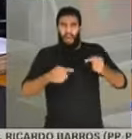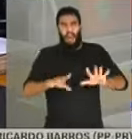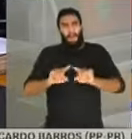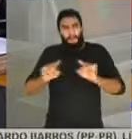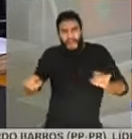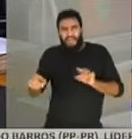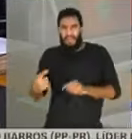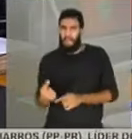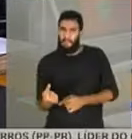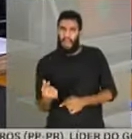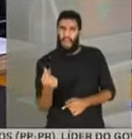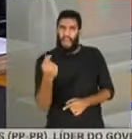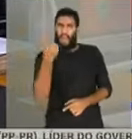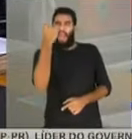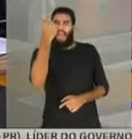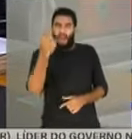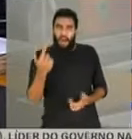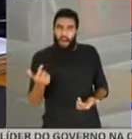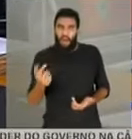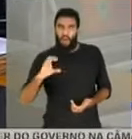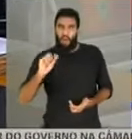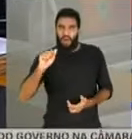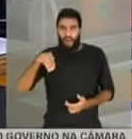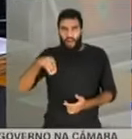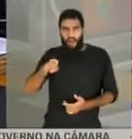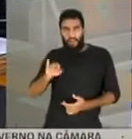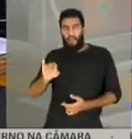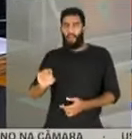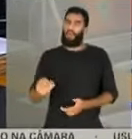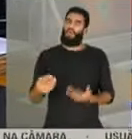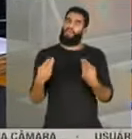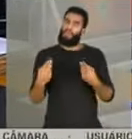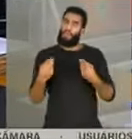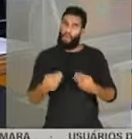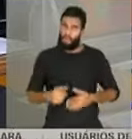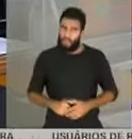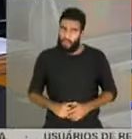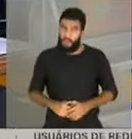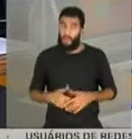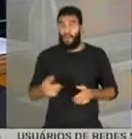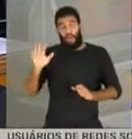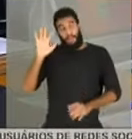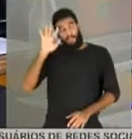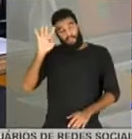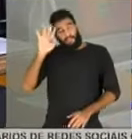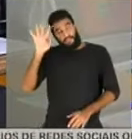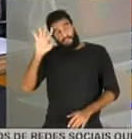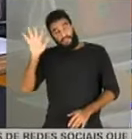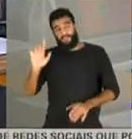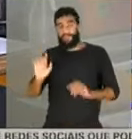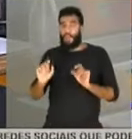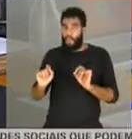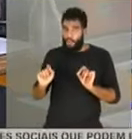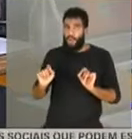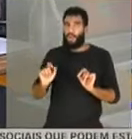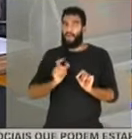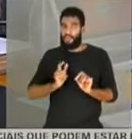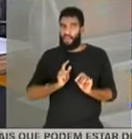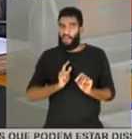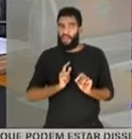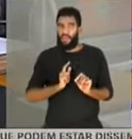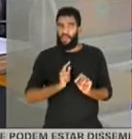100% de aumento no valor do câmbio é um pouco demais. A minha tese é que deram esse aumento